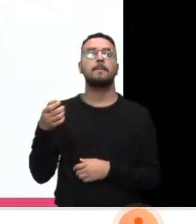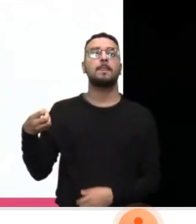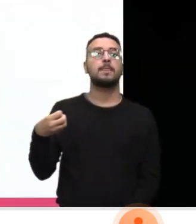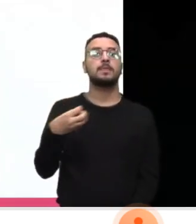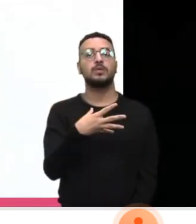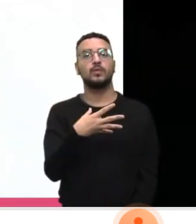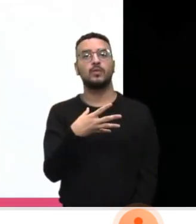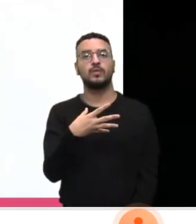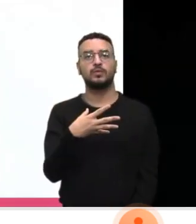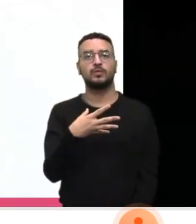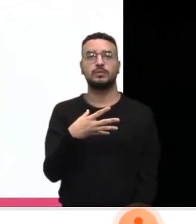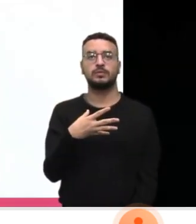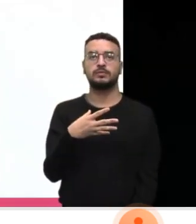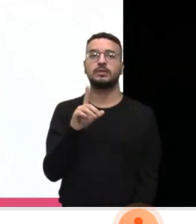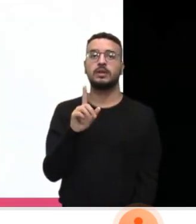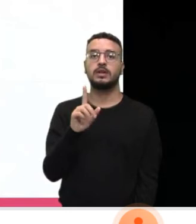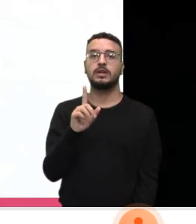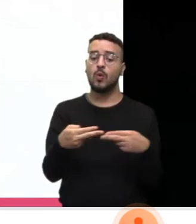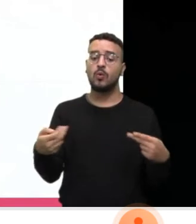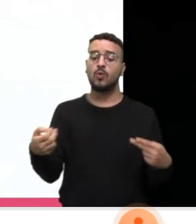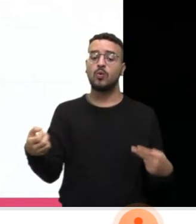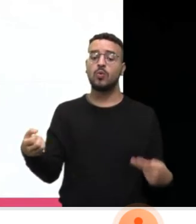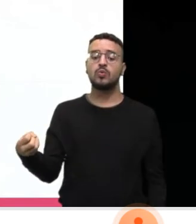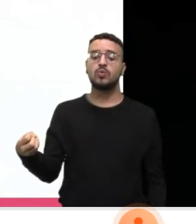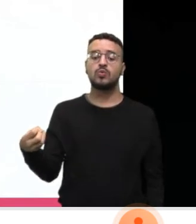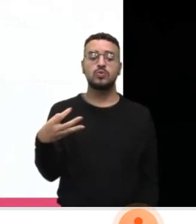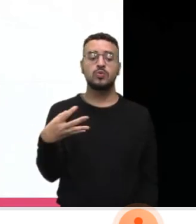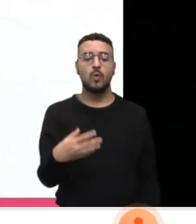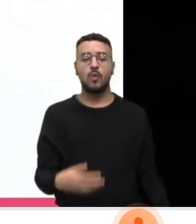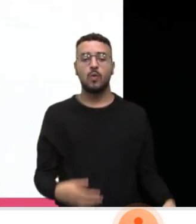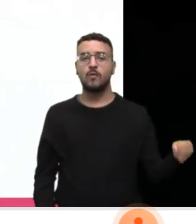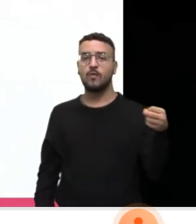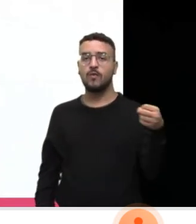Esse novo é para coisas, tá?